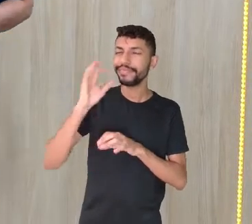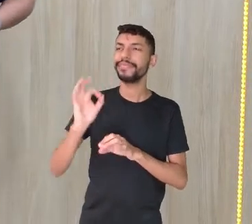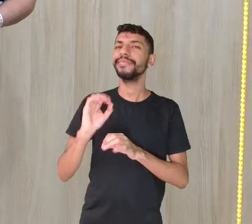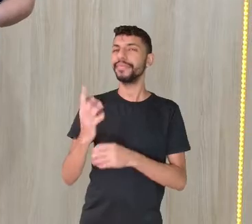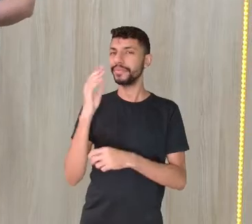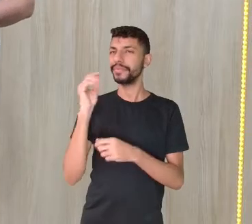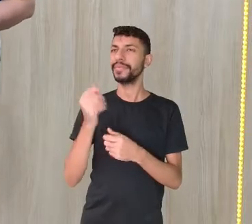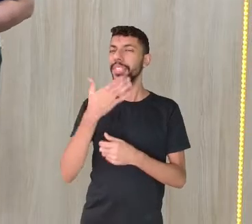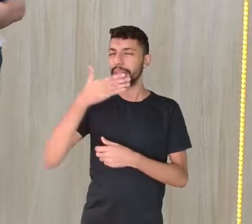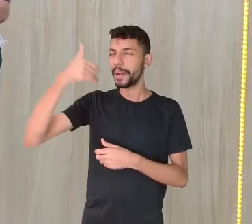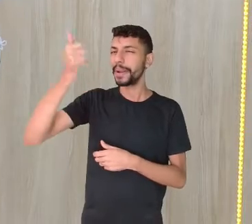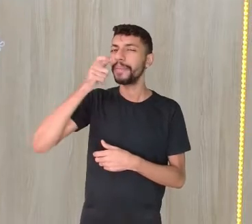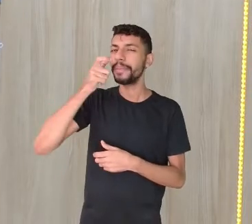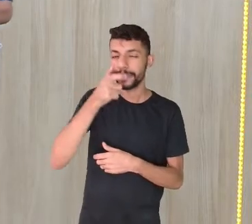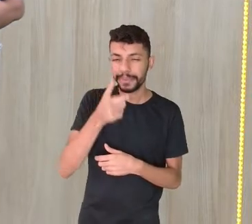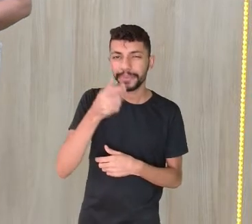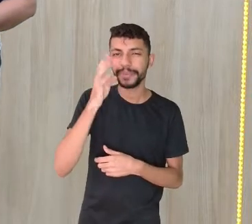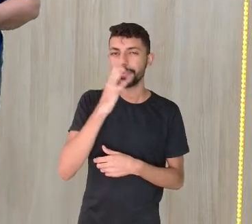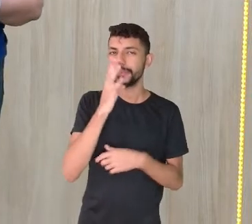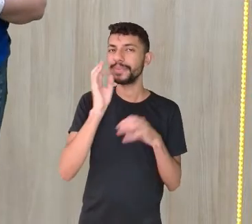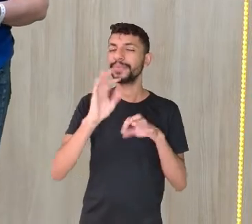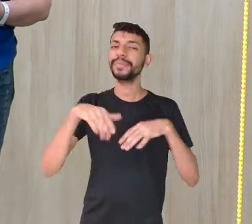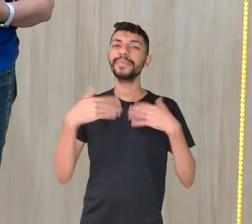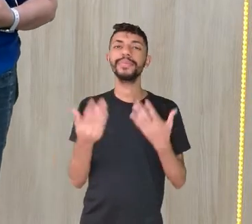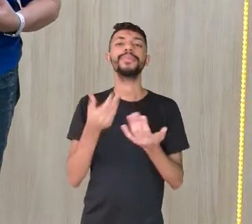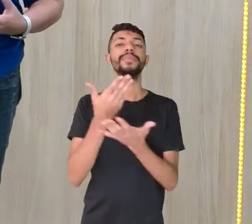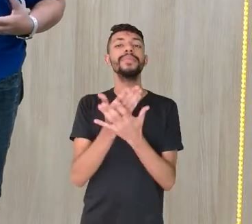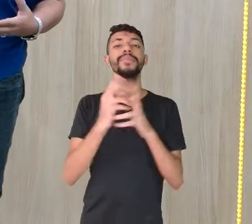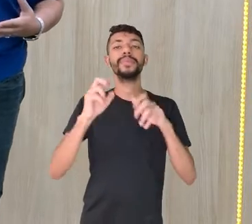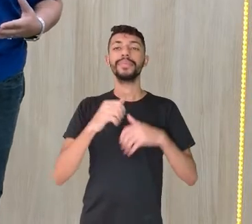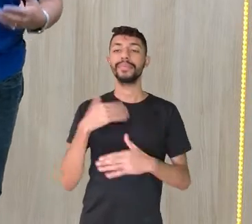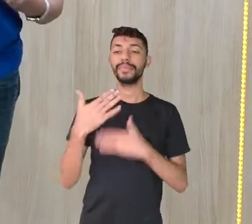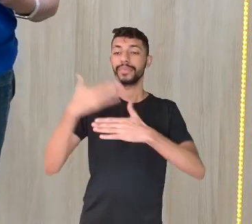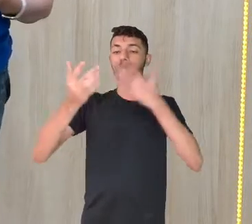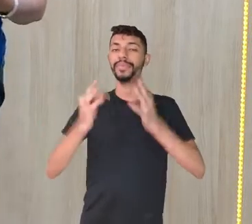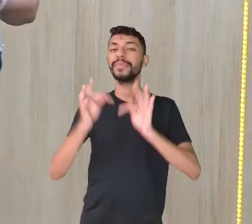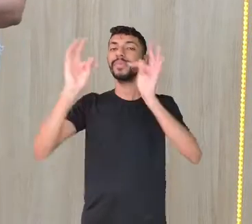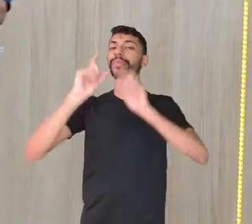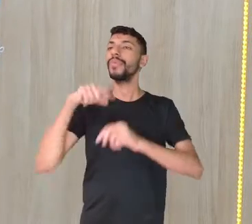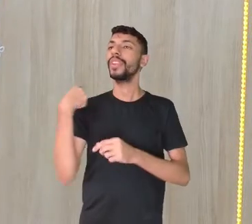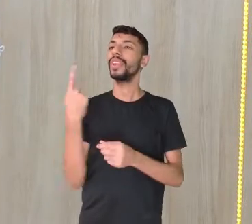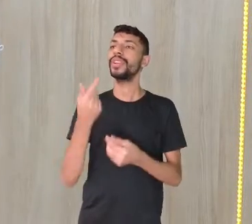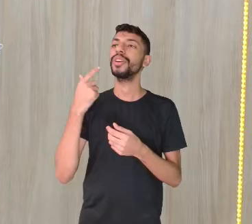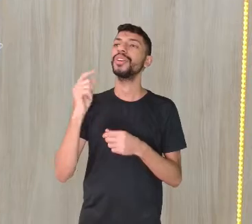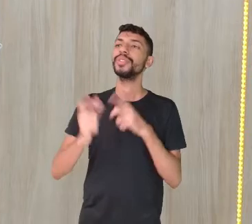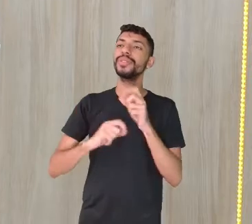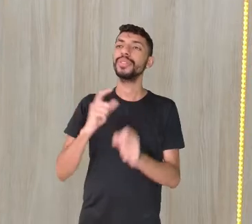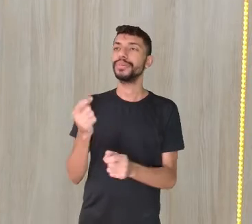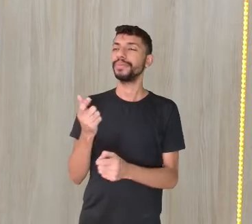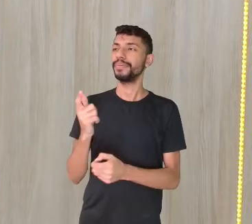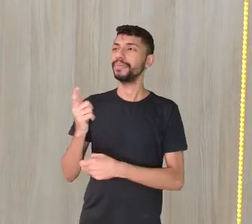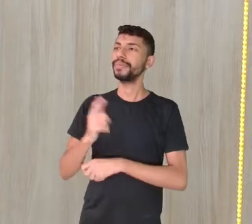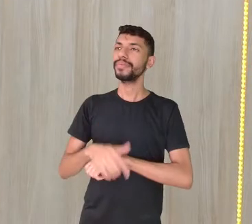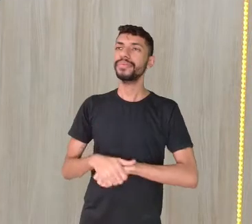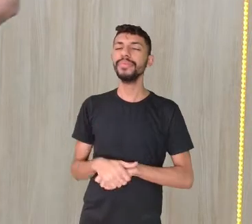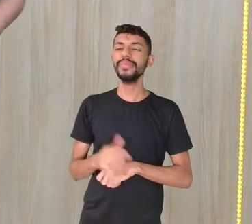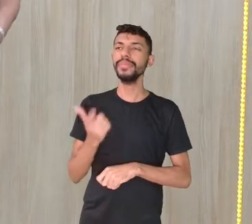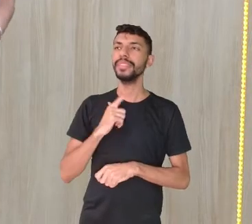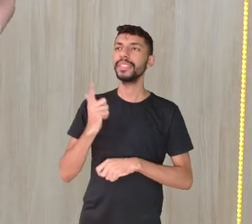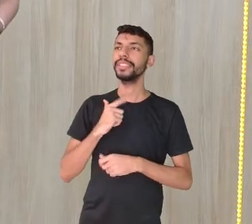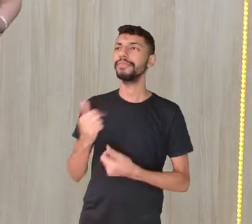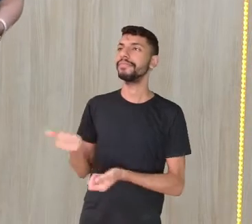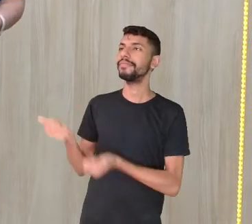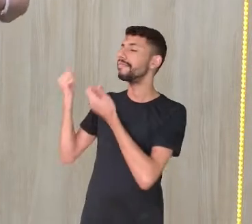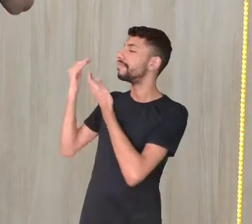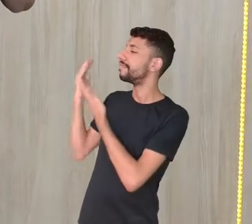olhadinha. Então, para a gente falar na questão aí de avanços tecnológicos, nós estávamos presentes, né, nesse mundo,